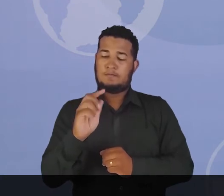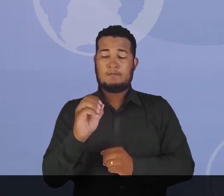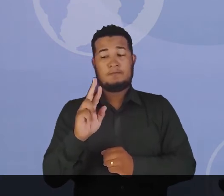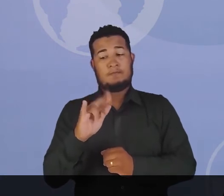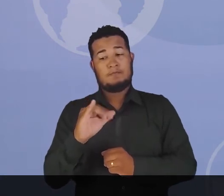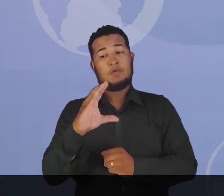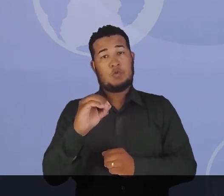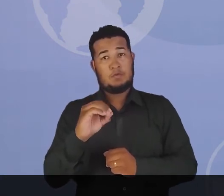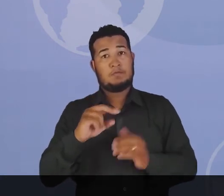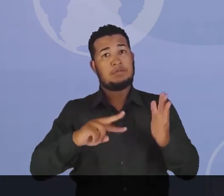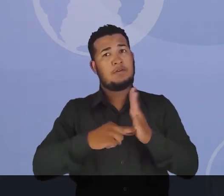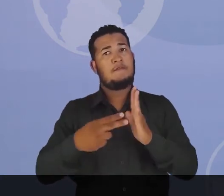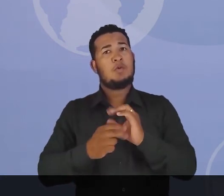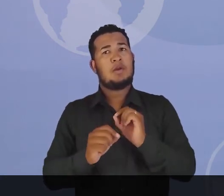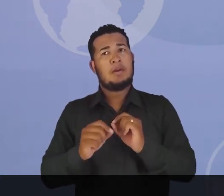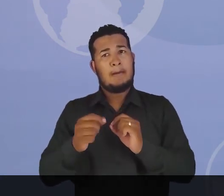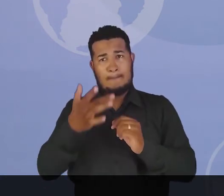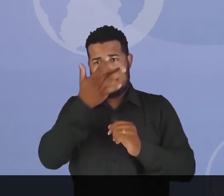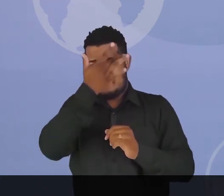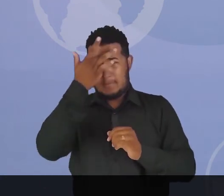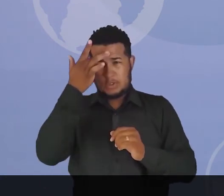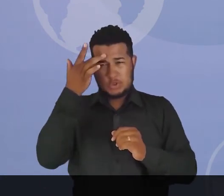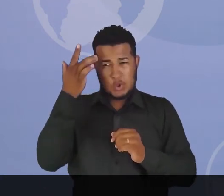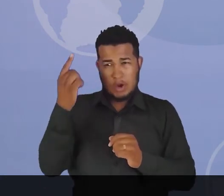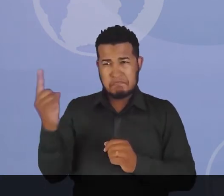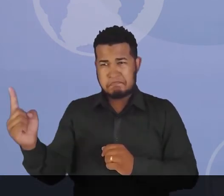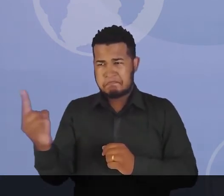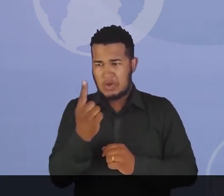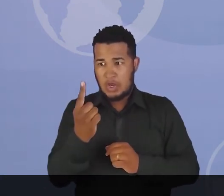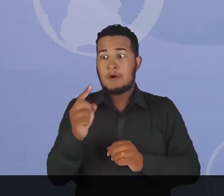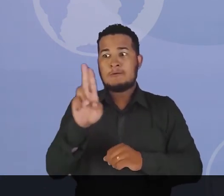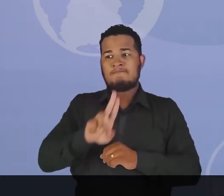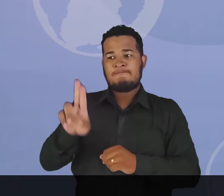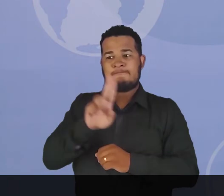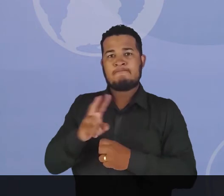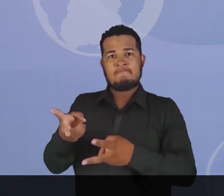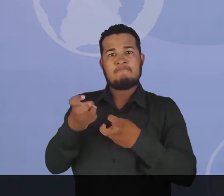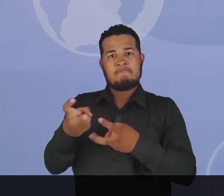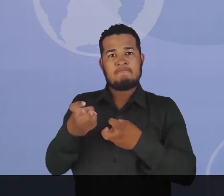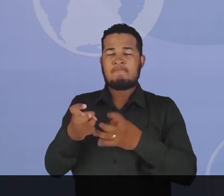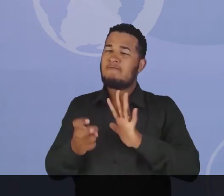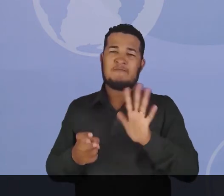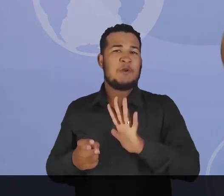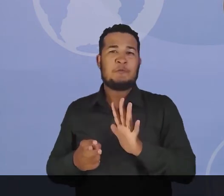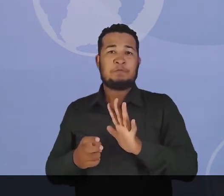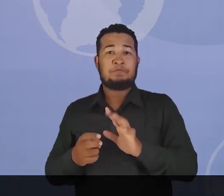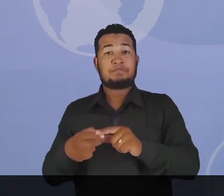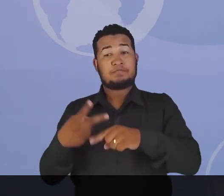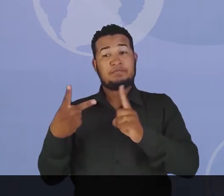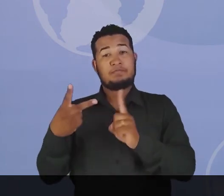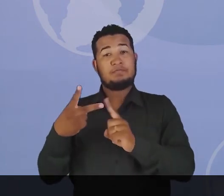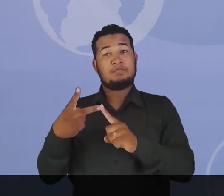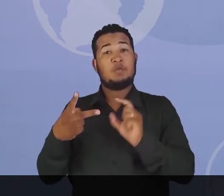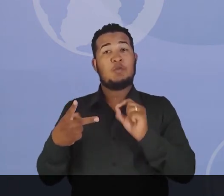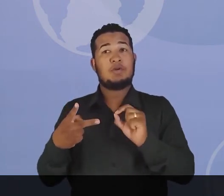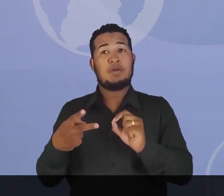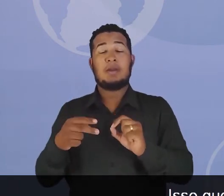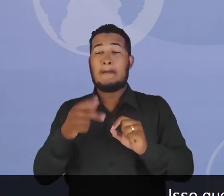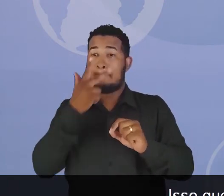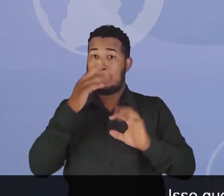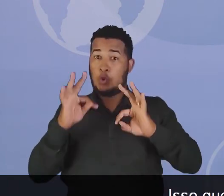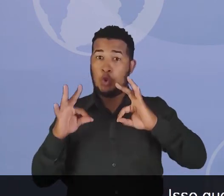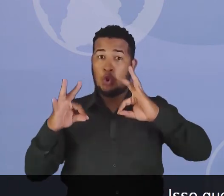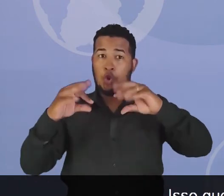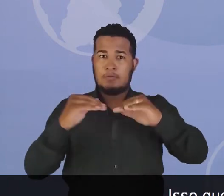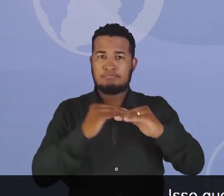não utiliza pessoas como um meio e, em segundo lugar, é uma ação universal.